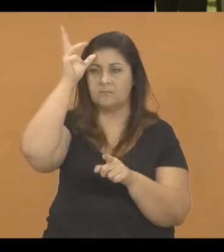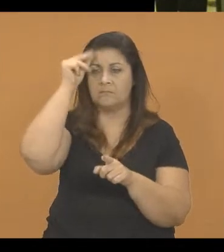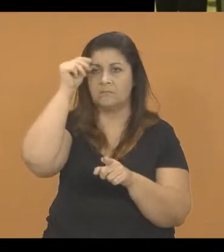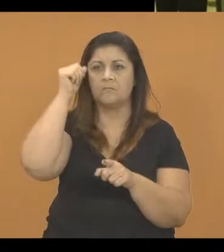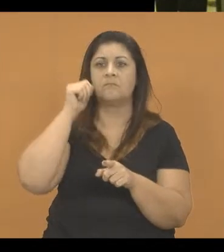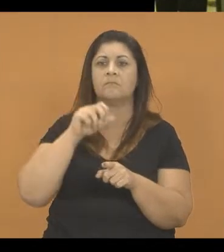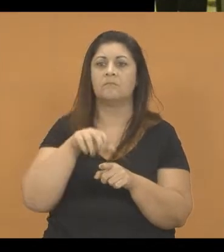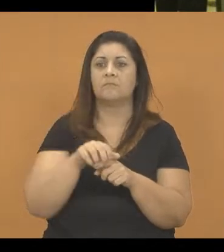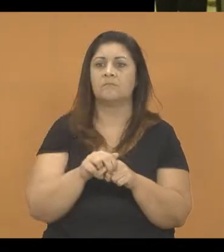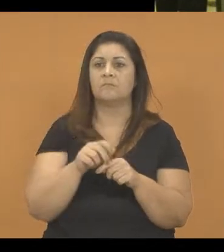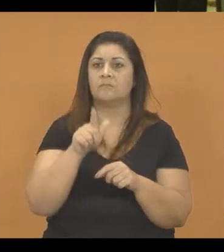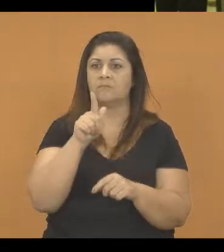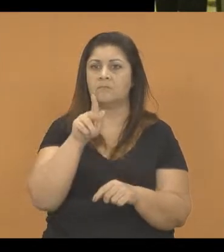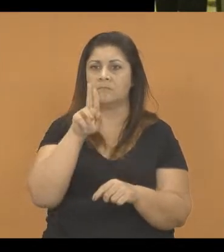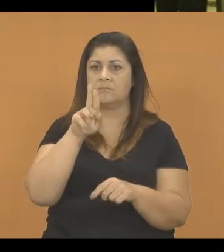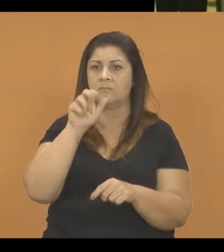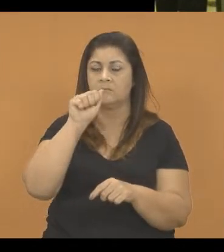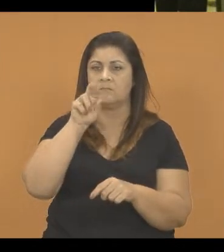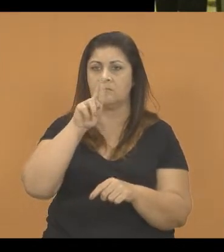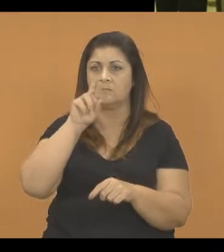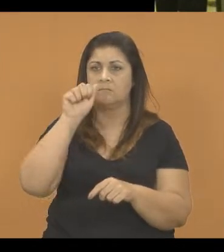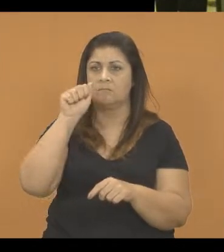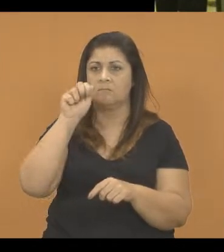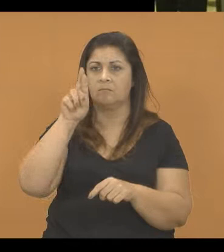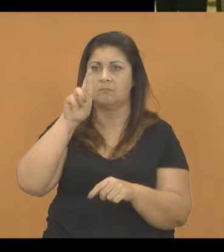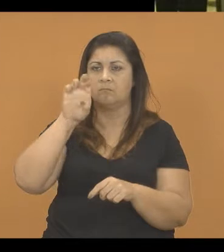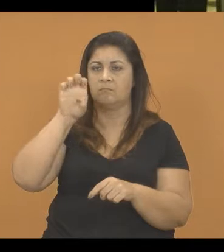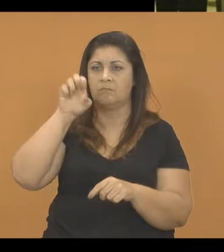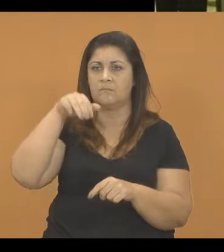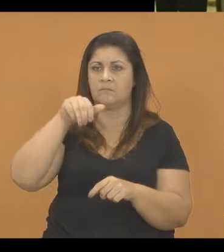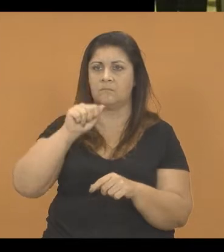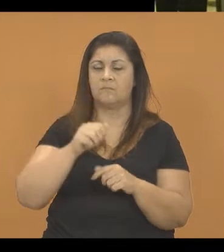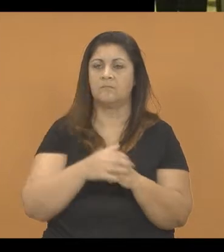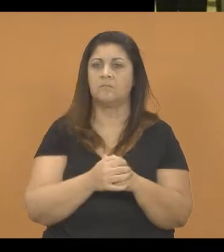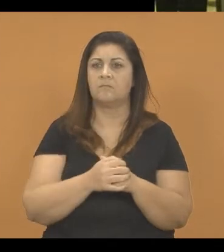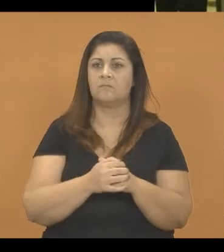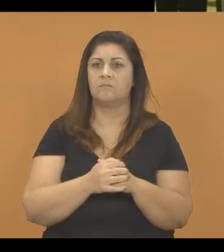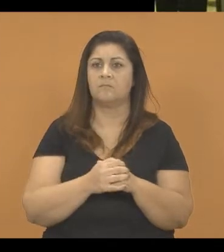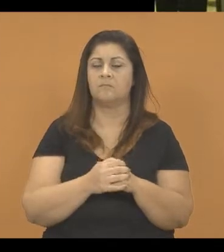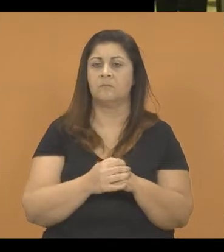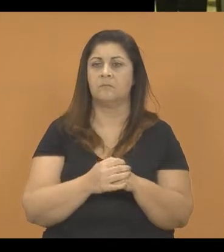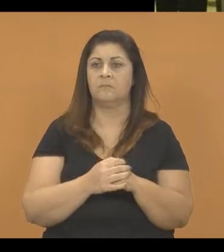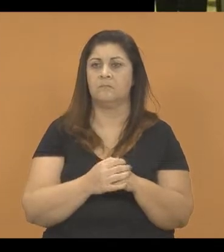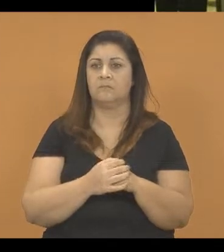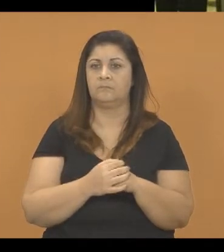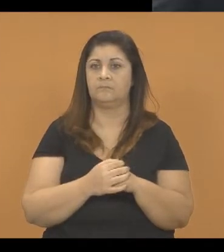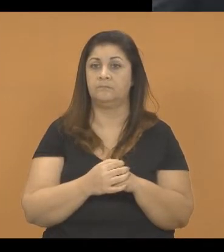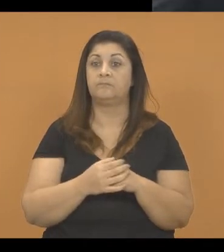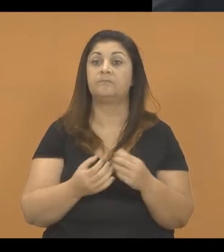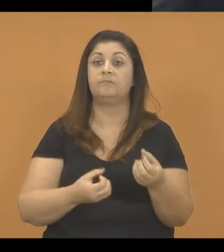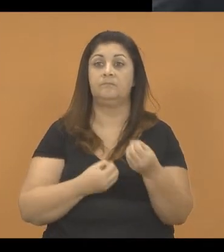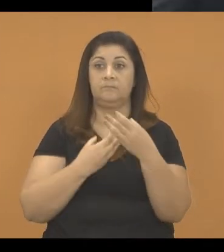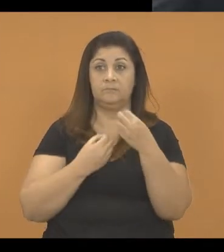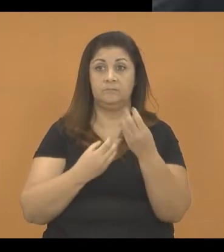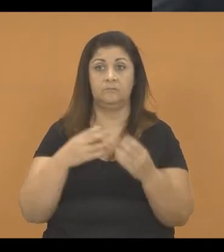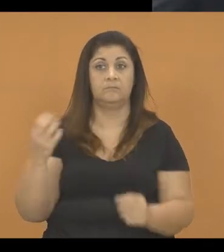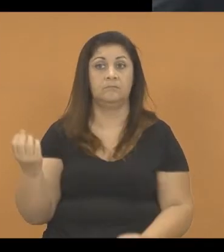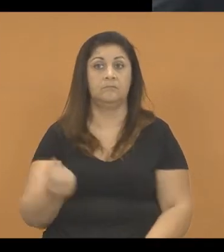oportunidade ele digitar dentro do plenário da câmara dos deputados mas vamos lá pras notícias boas